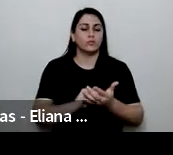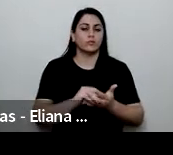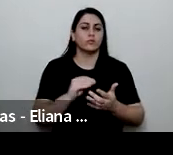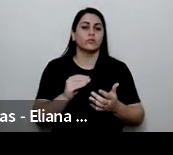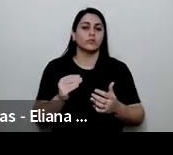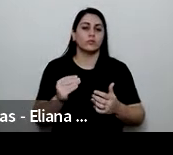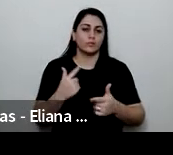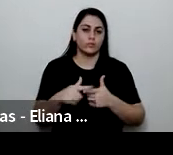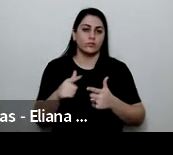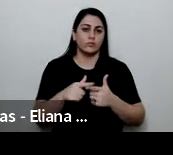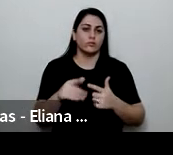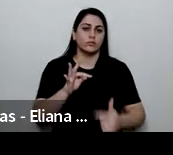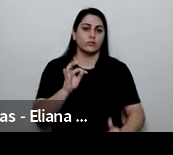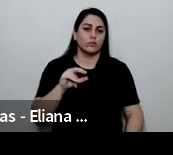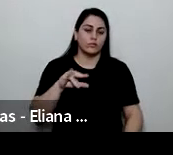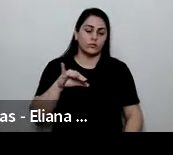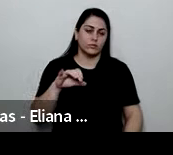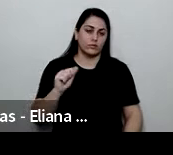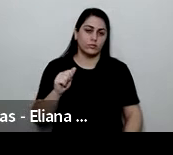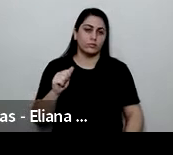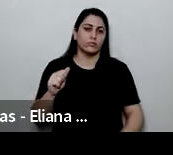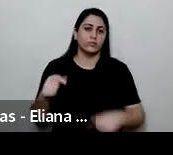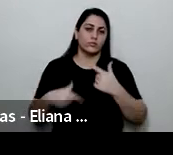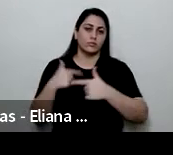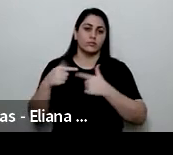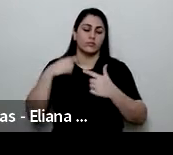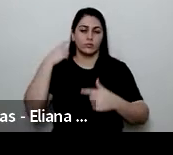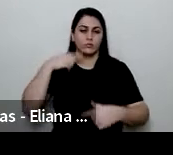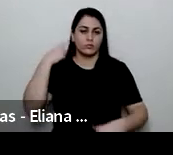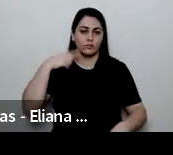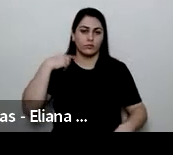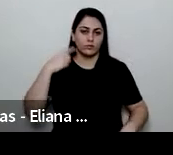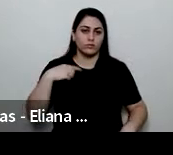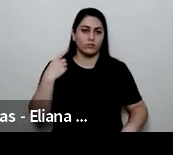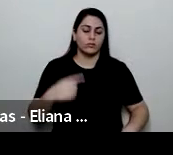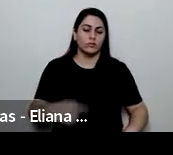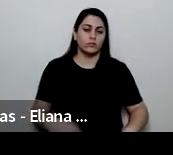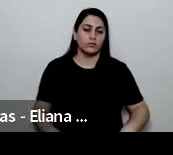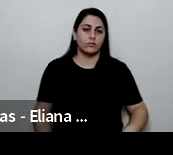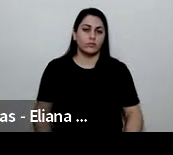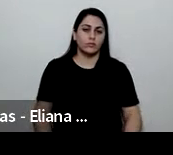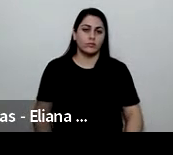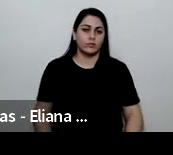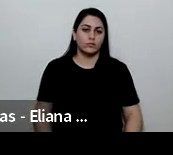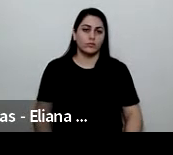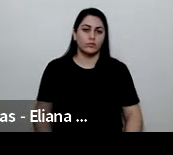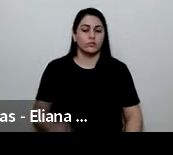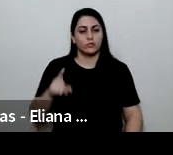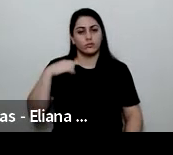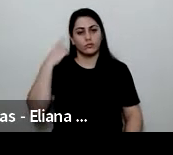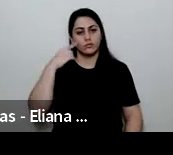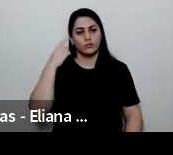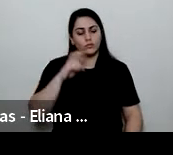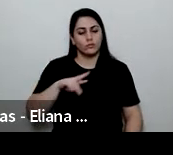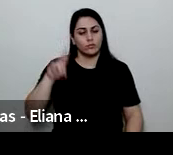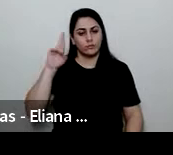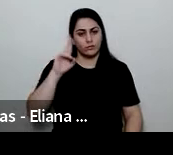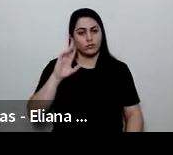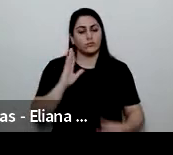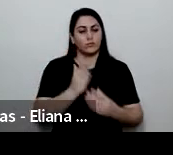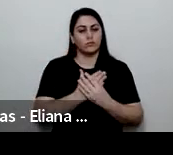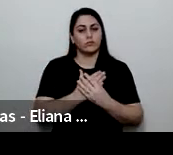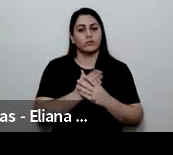serviço advocatício em função do exercício do advogado que era o patrono da causa e